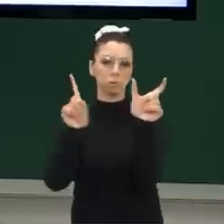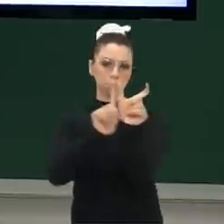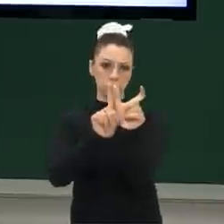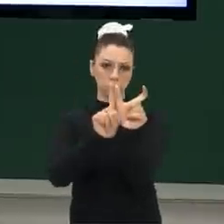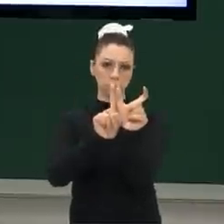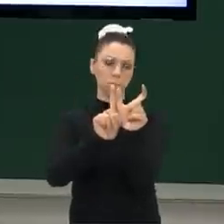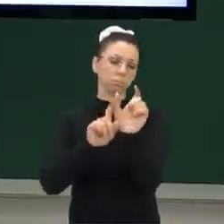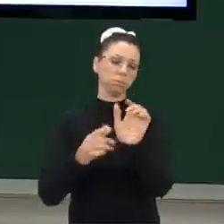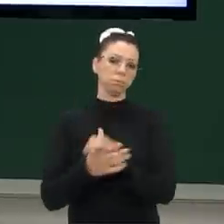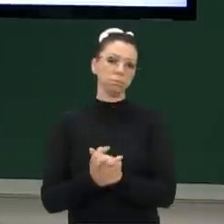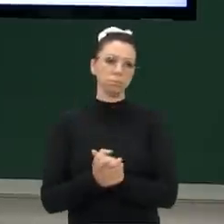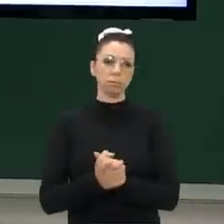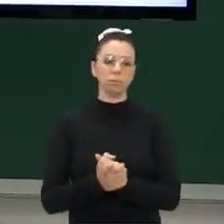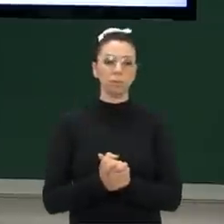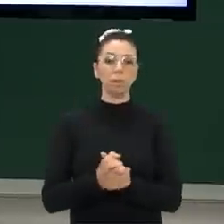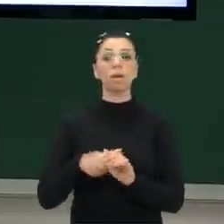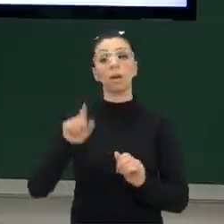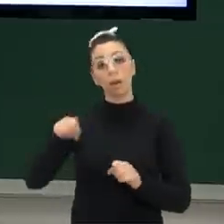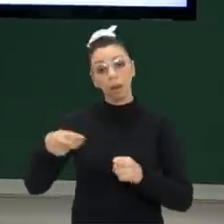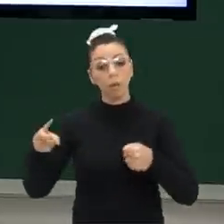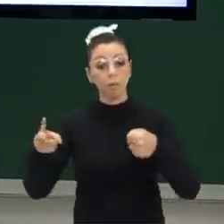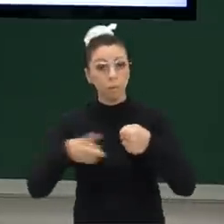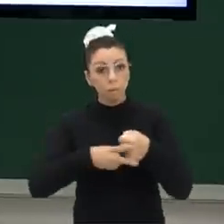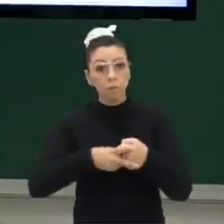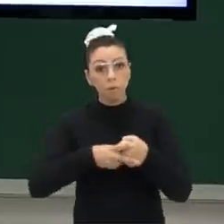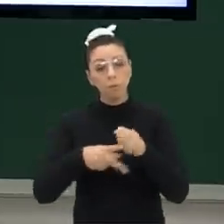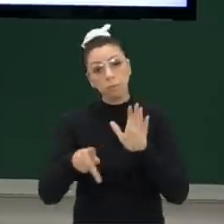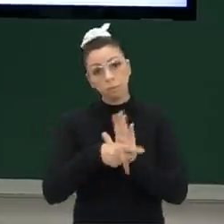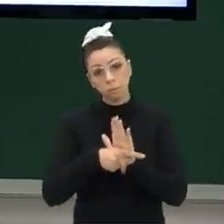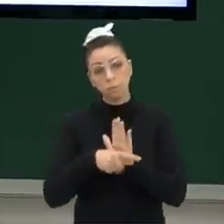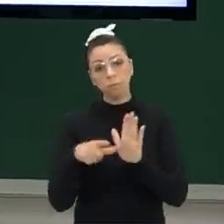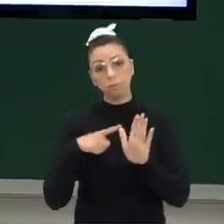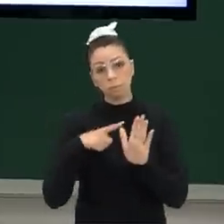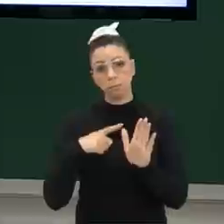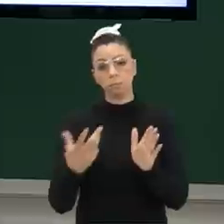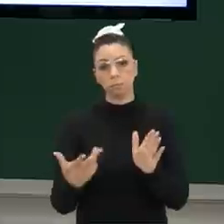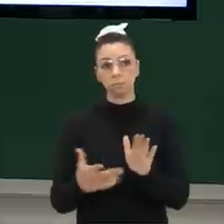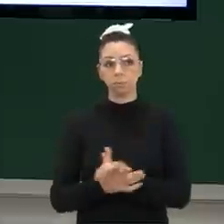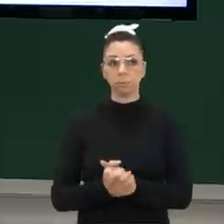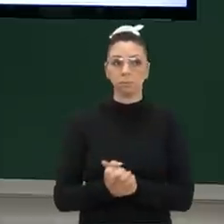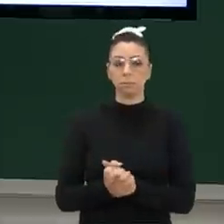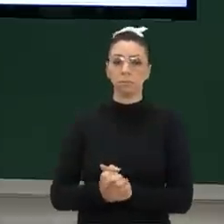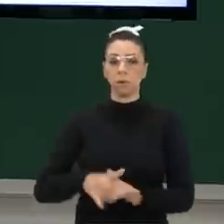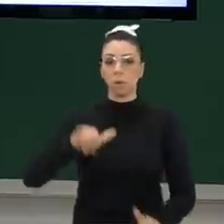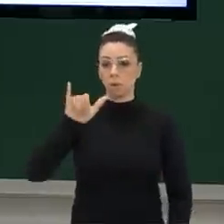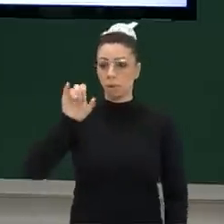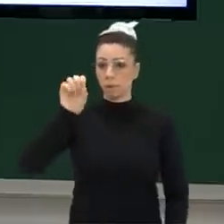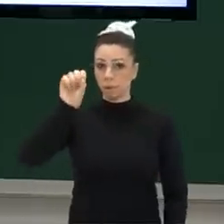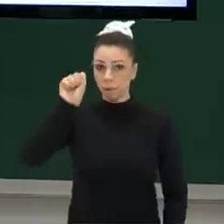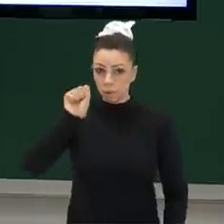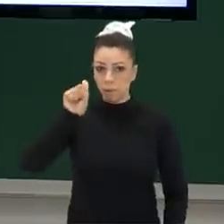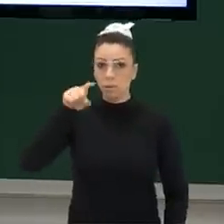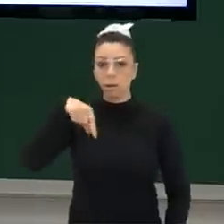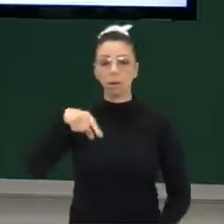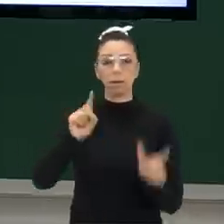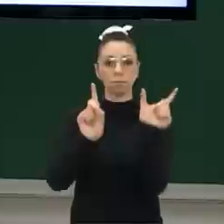plural? Vai ser o verbo, assim como lá no meu verbo to be. Is, singular,